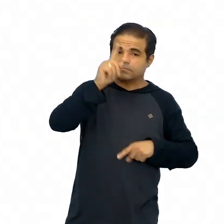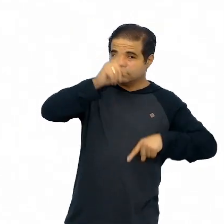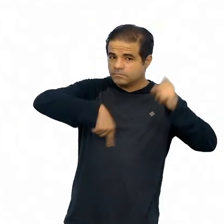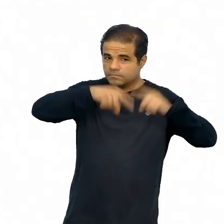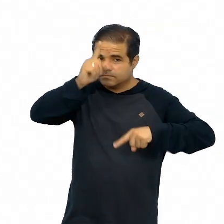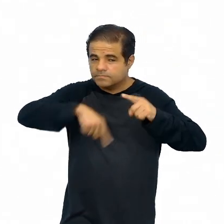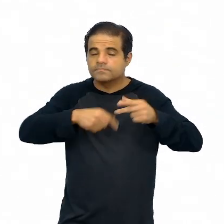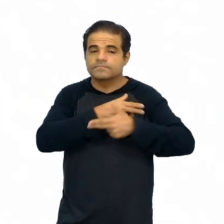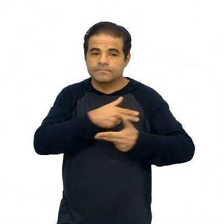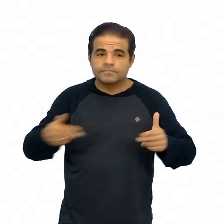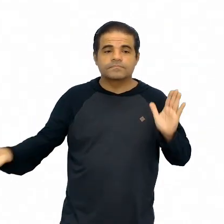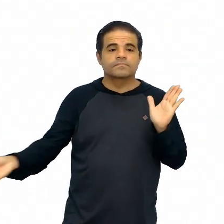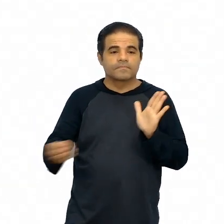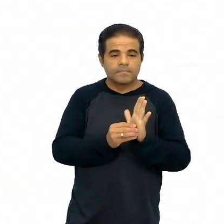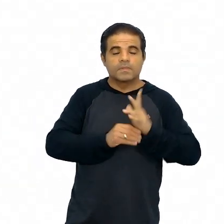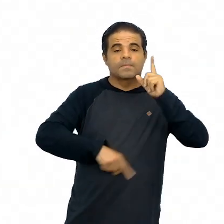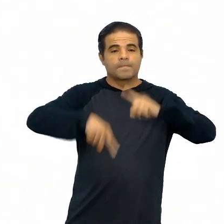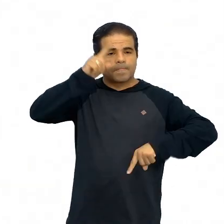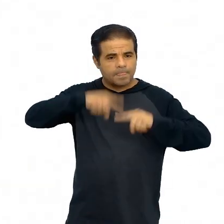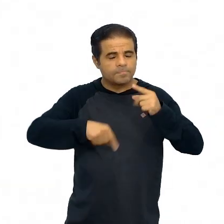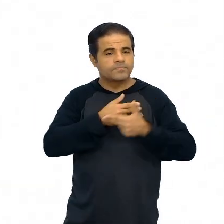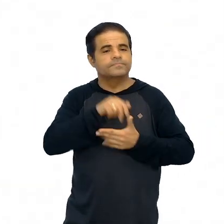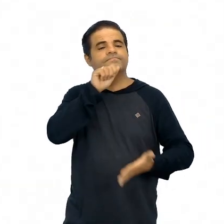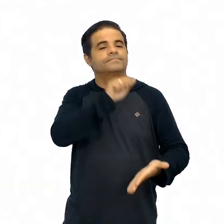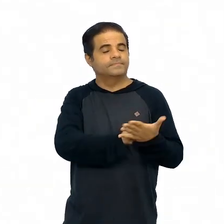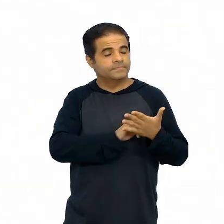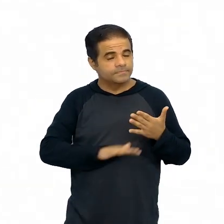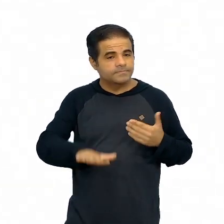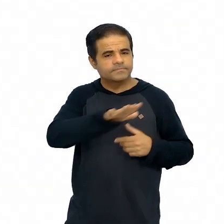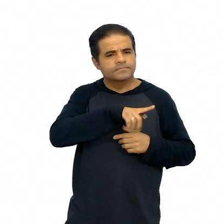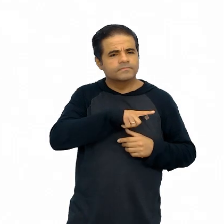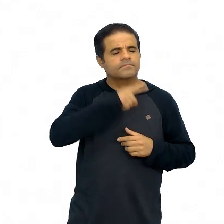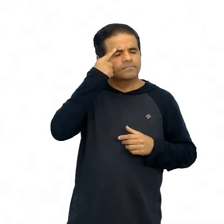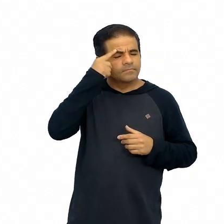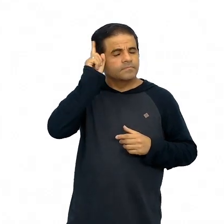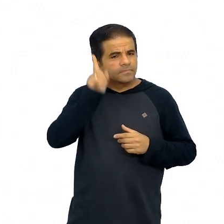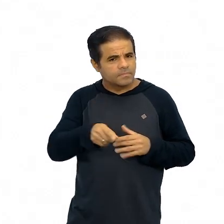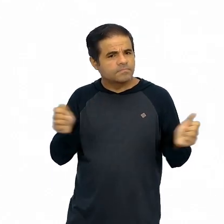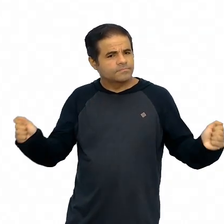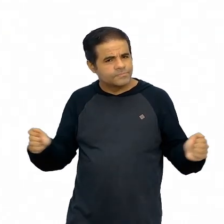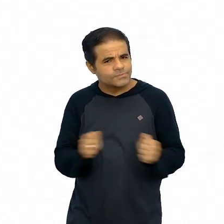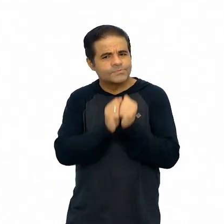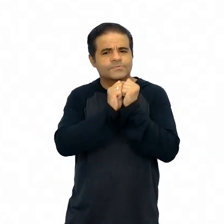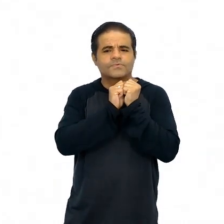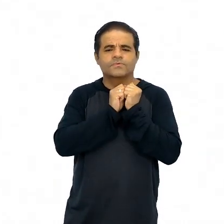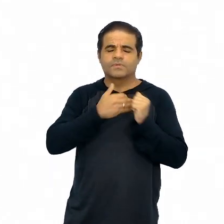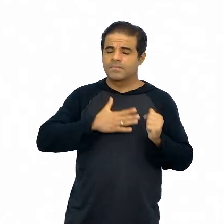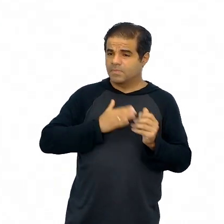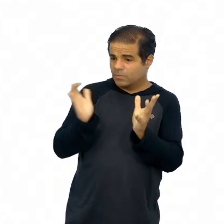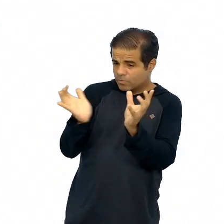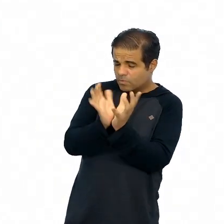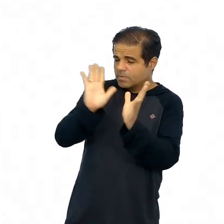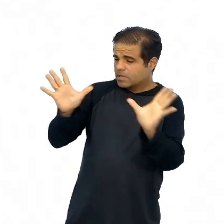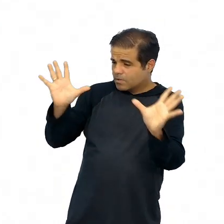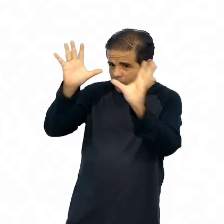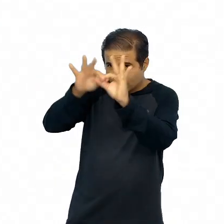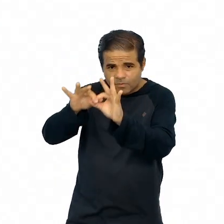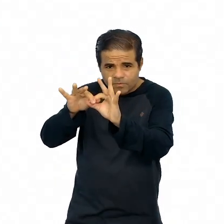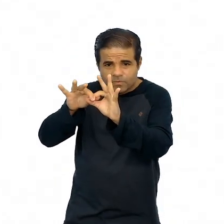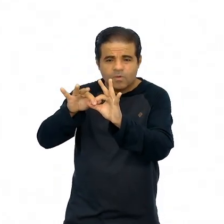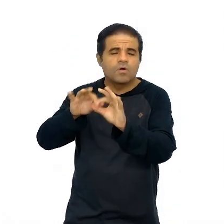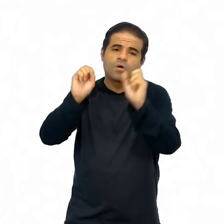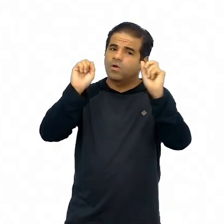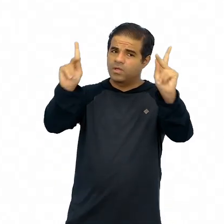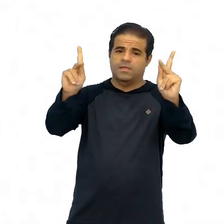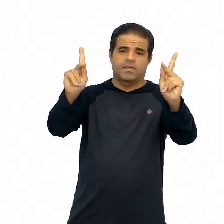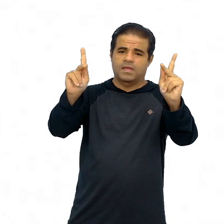agora na mão, porque vocês já vão lendo as atividades junto com a gente, vai falando, mas a minha turma já consolidou isso.